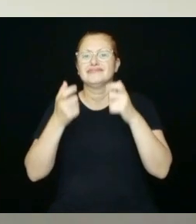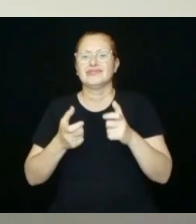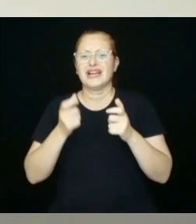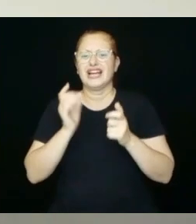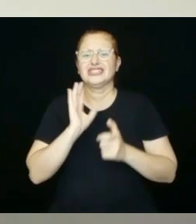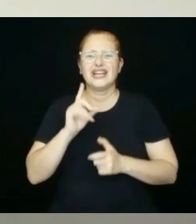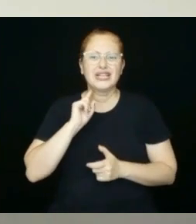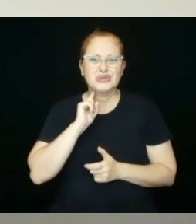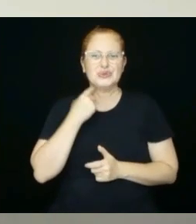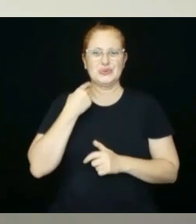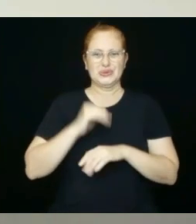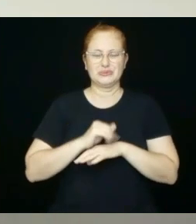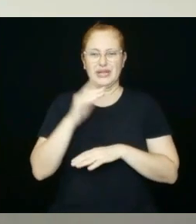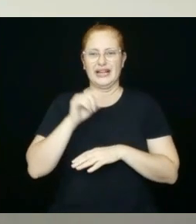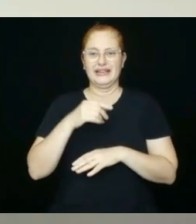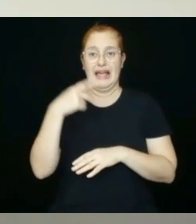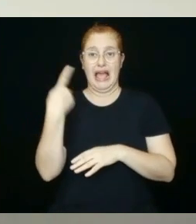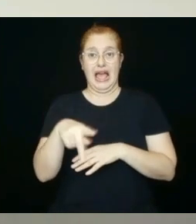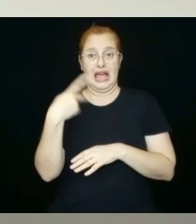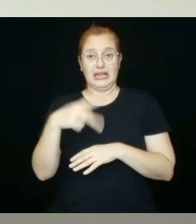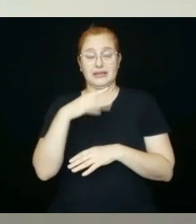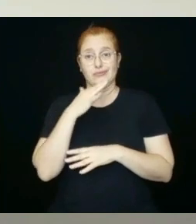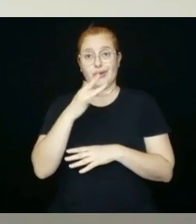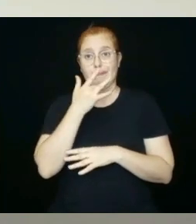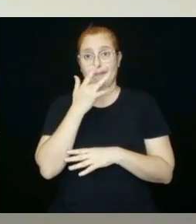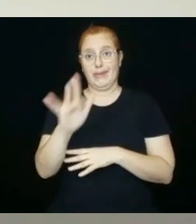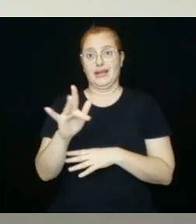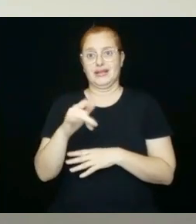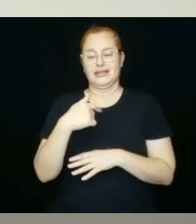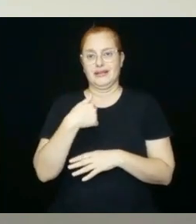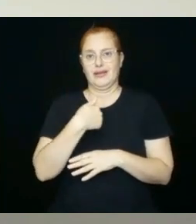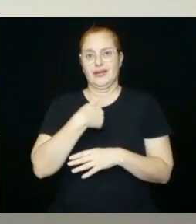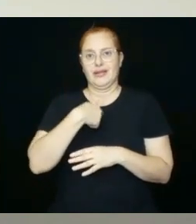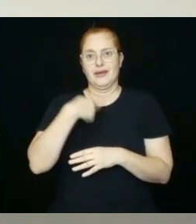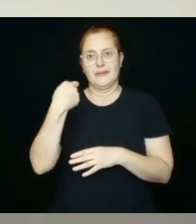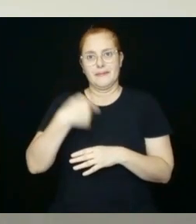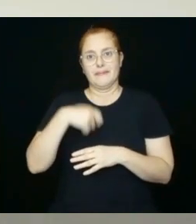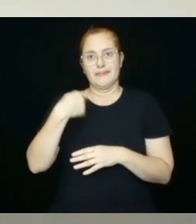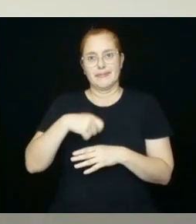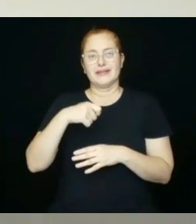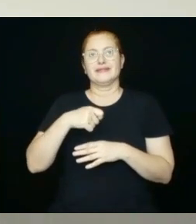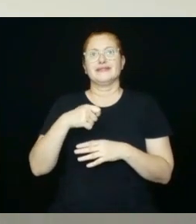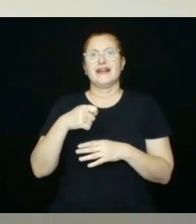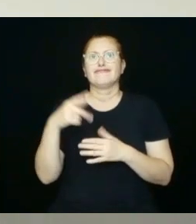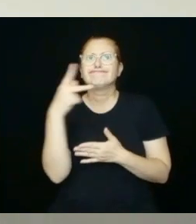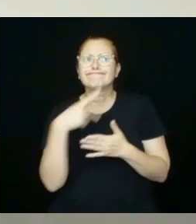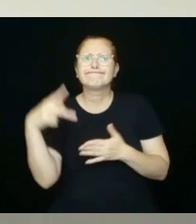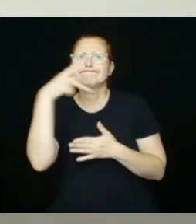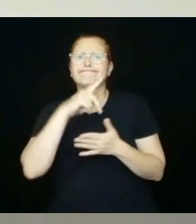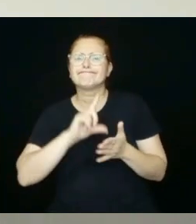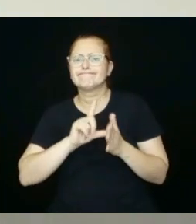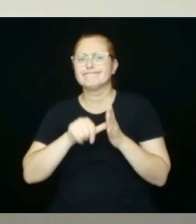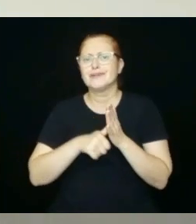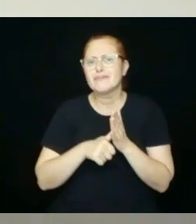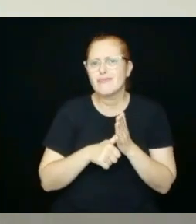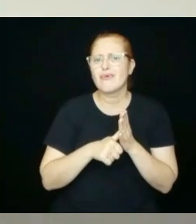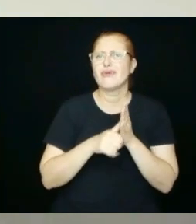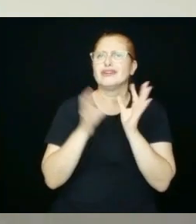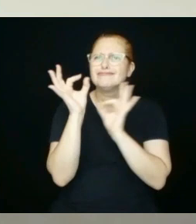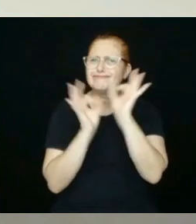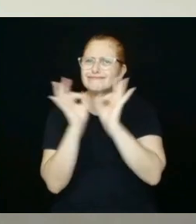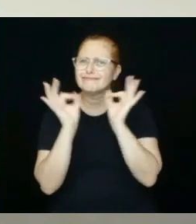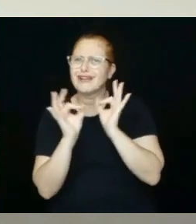coisa mais suja, assim. E era branca, então eu precisava já intervir de primeira para ter o que depois corrigir, ou